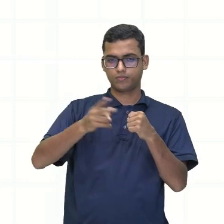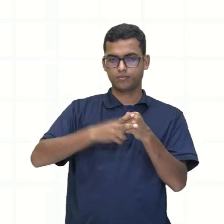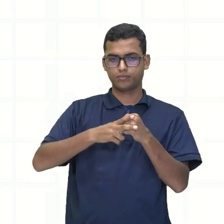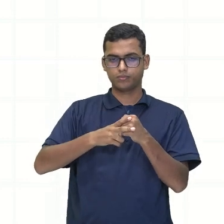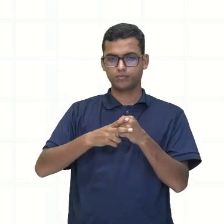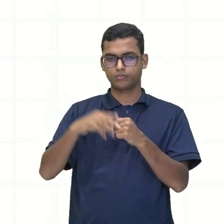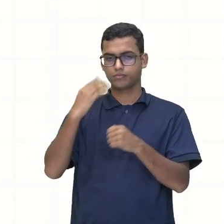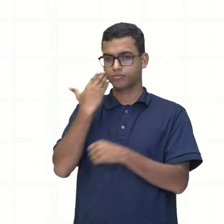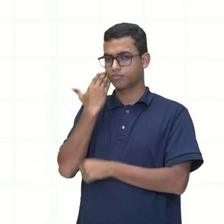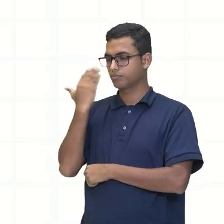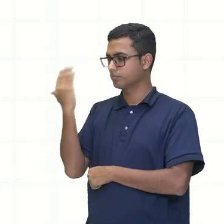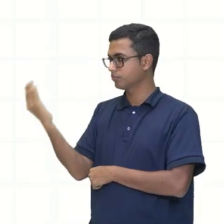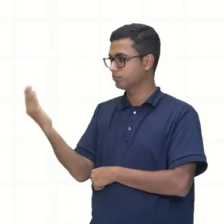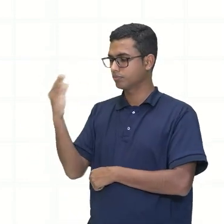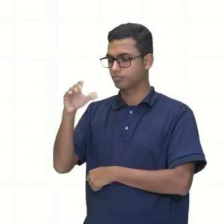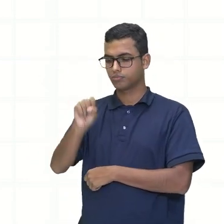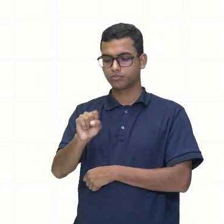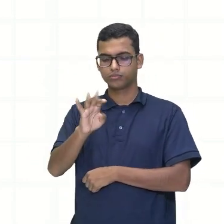Aí, como é que eu vou responder?